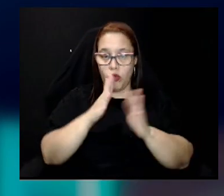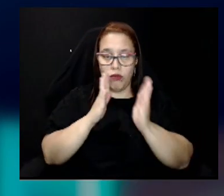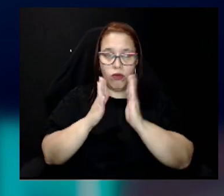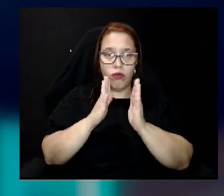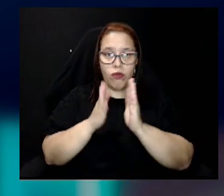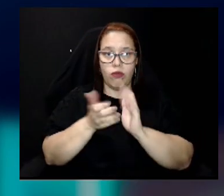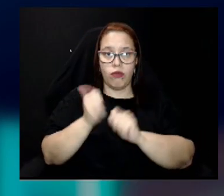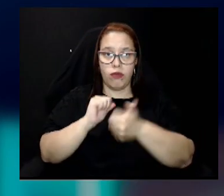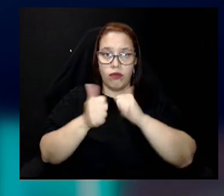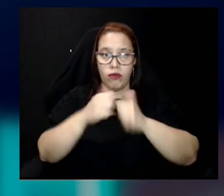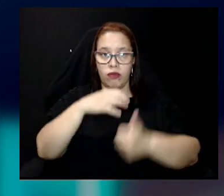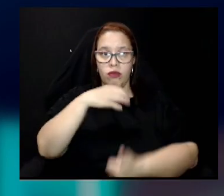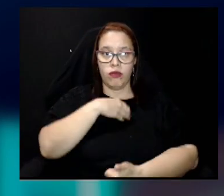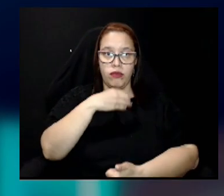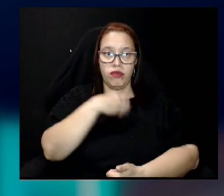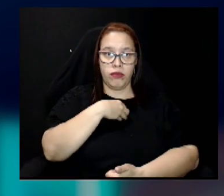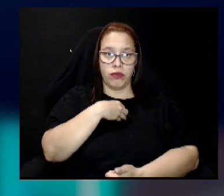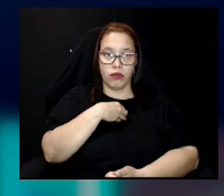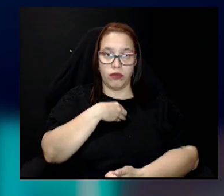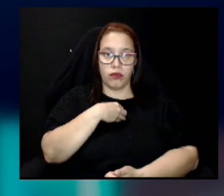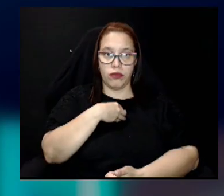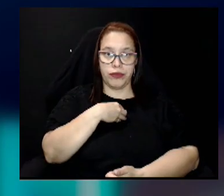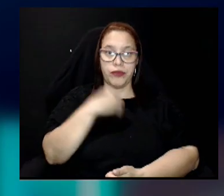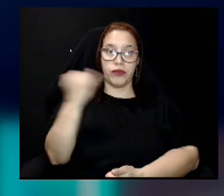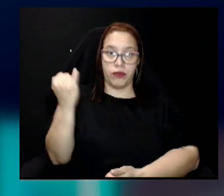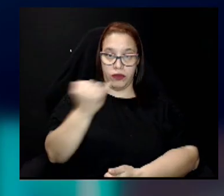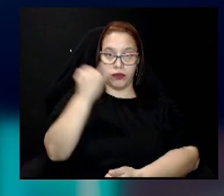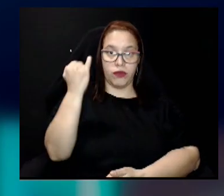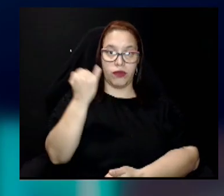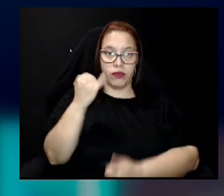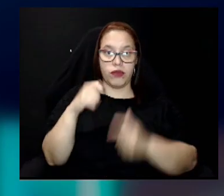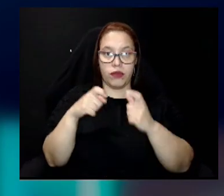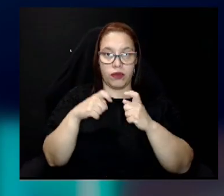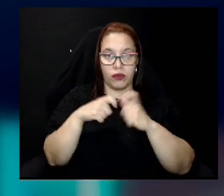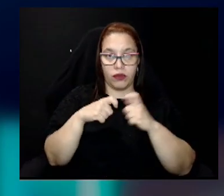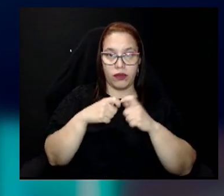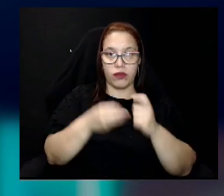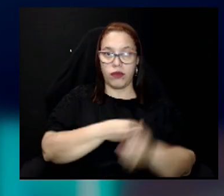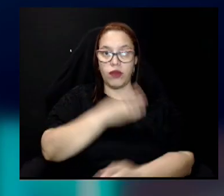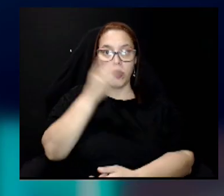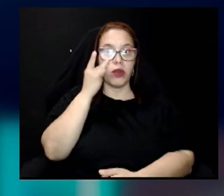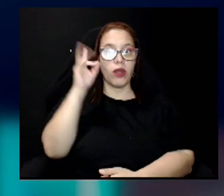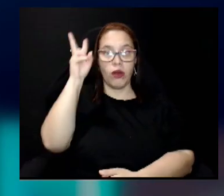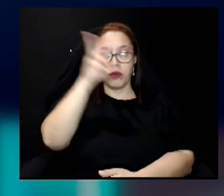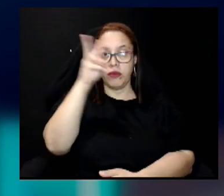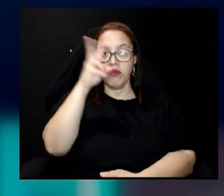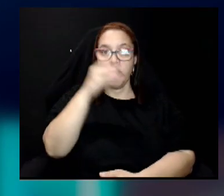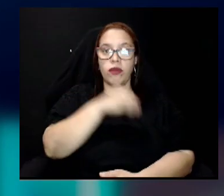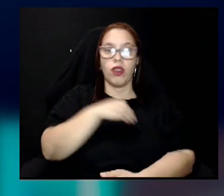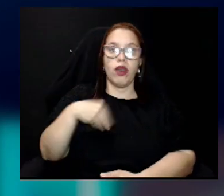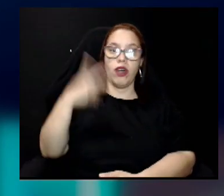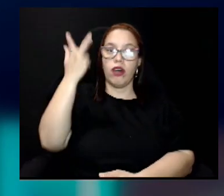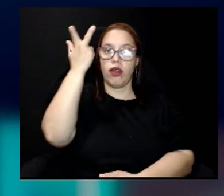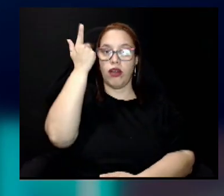do paciente. Então, por isso que é tão importante o médico estar presente. Lembrar que o exame normal